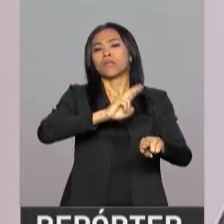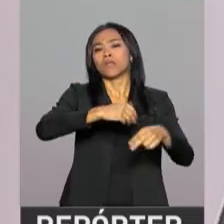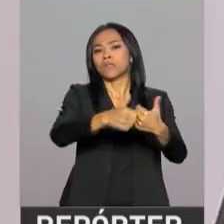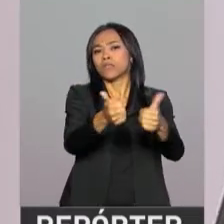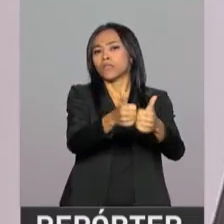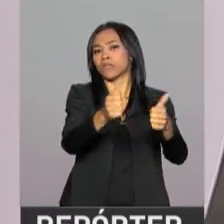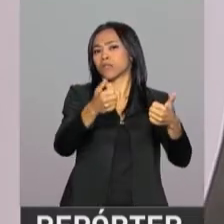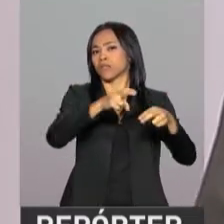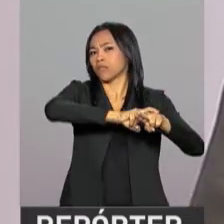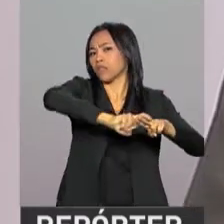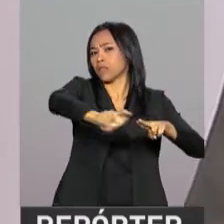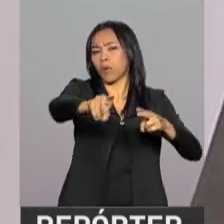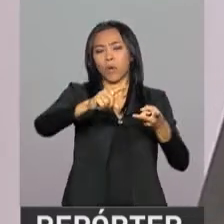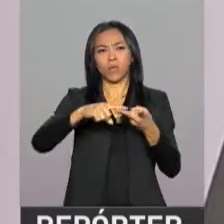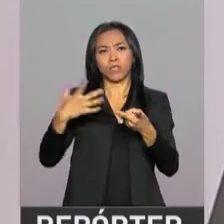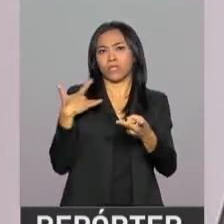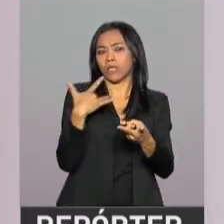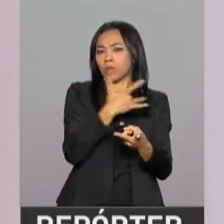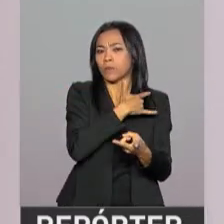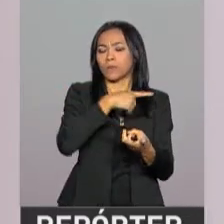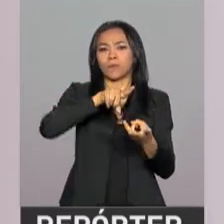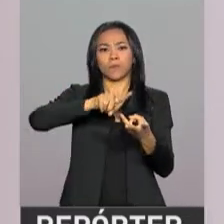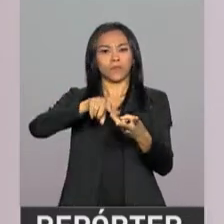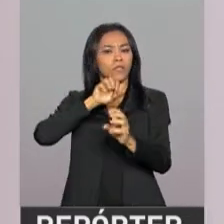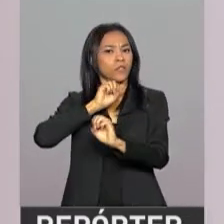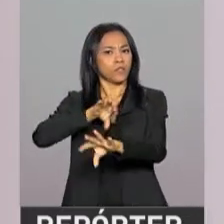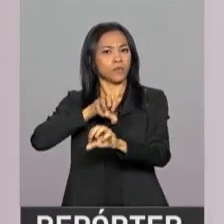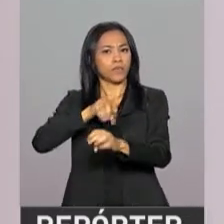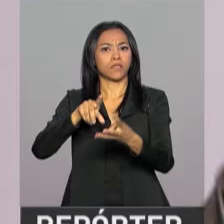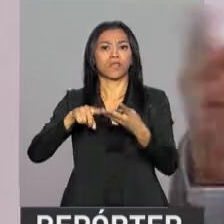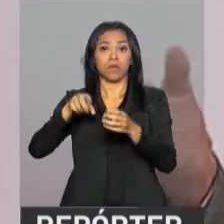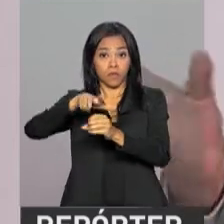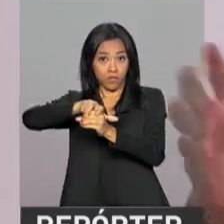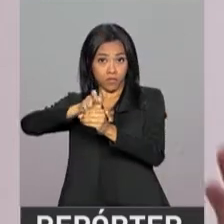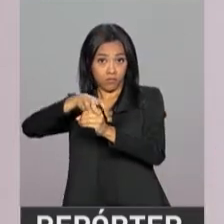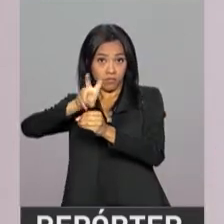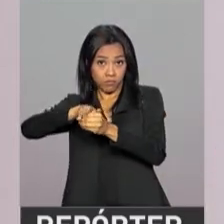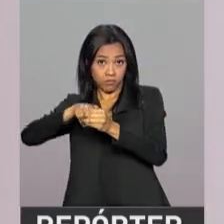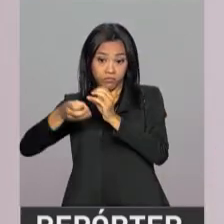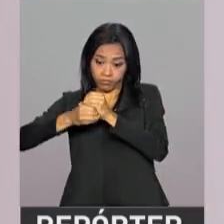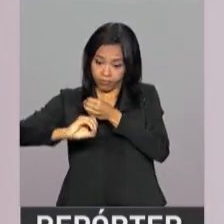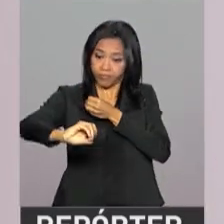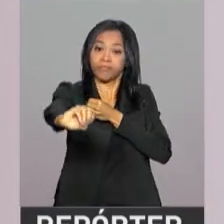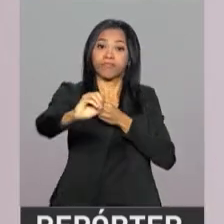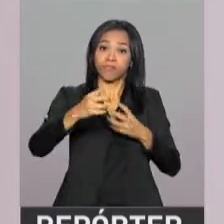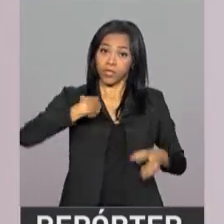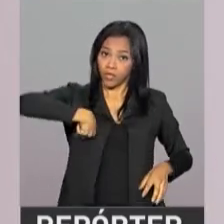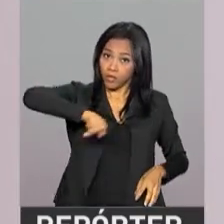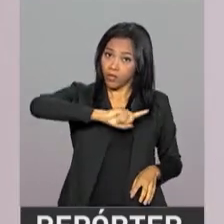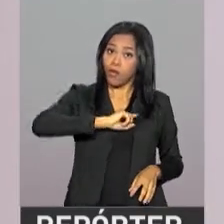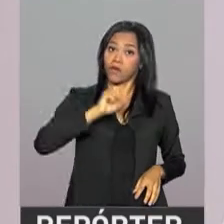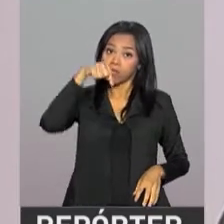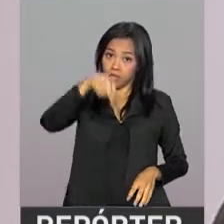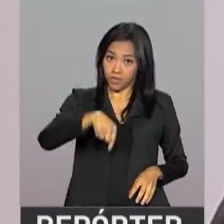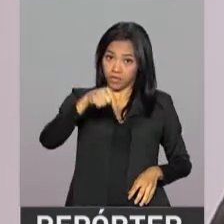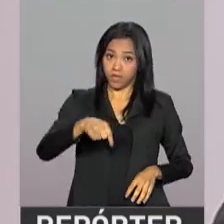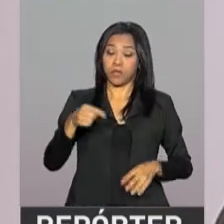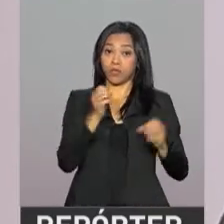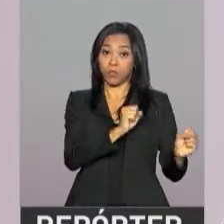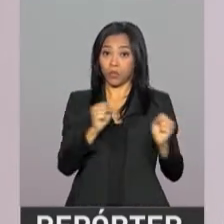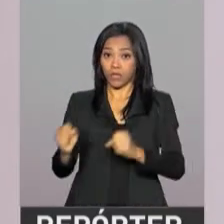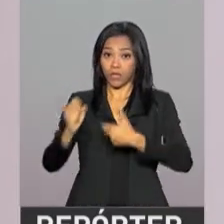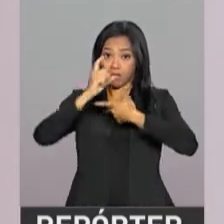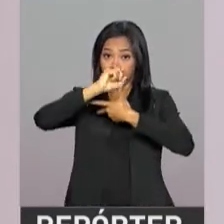de saúde e educação é saneamento e acho que nós todos aqui no executivo o